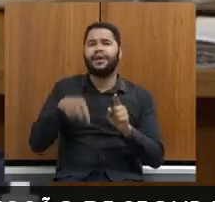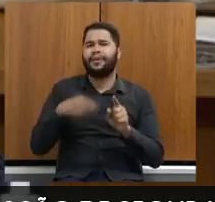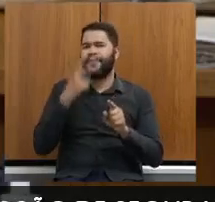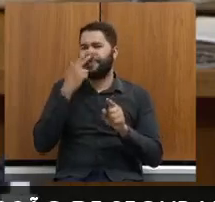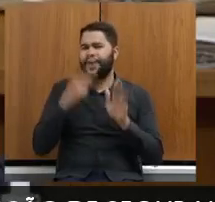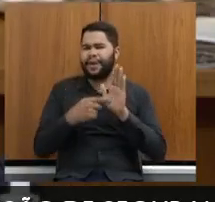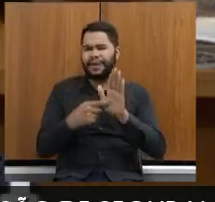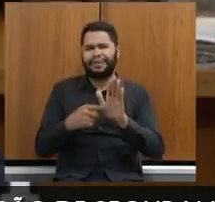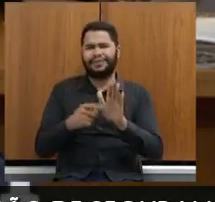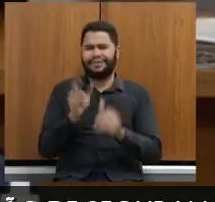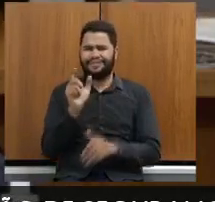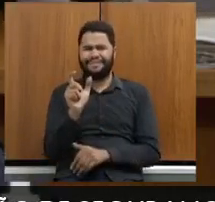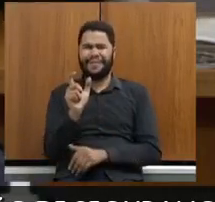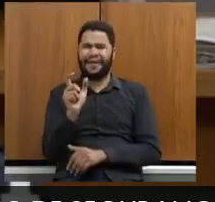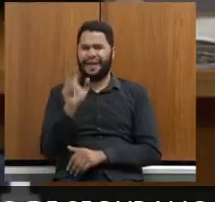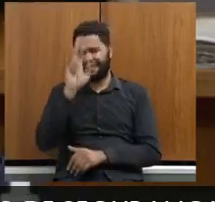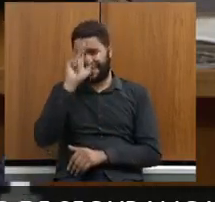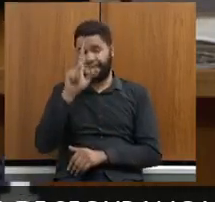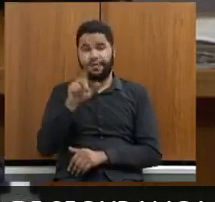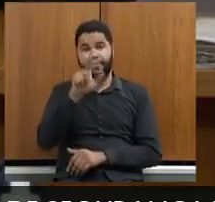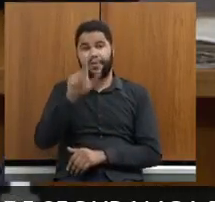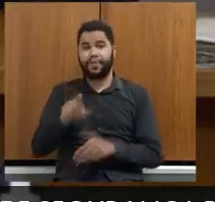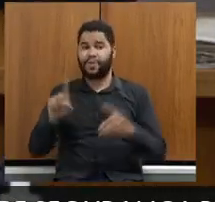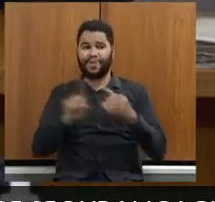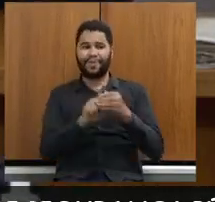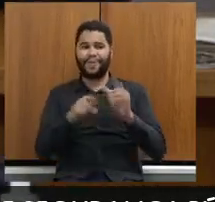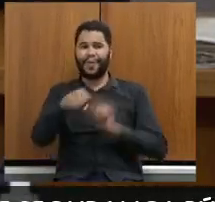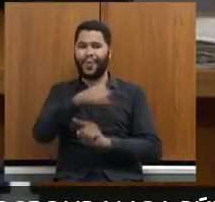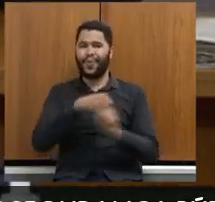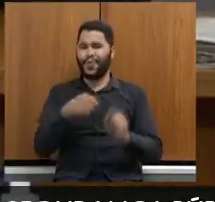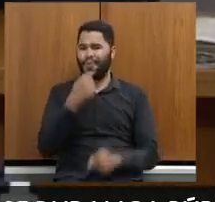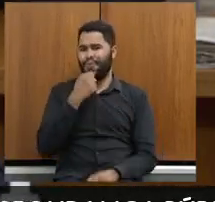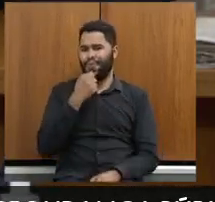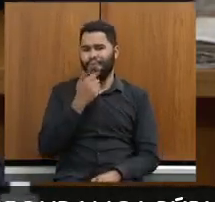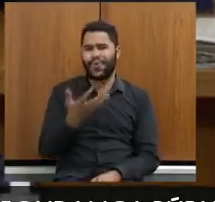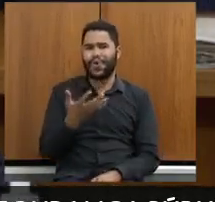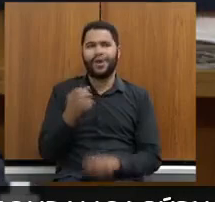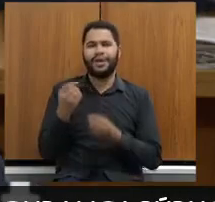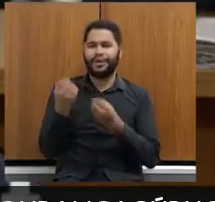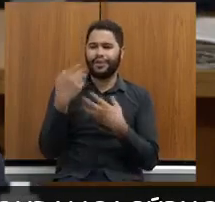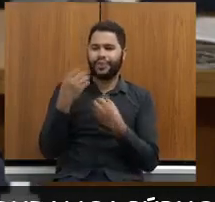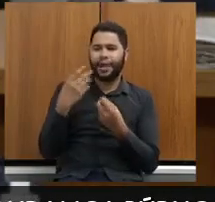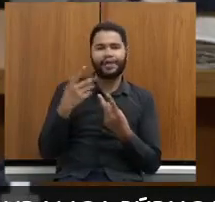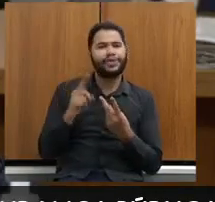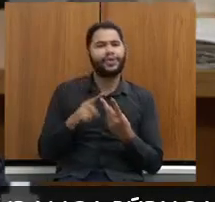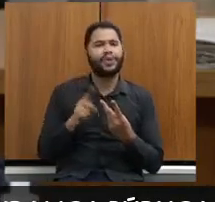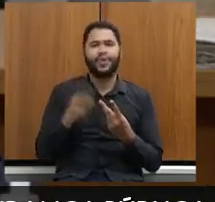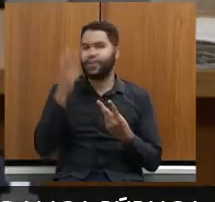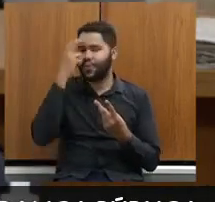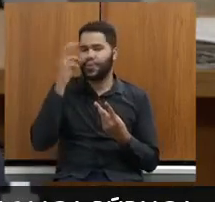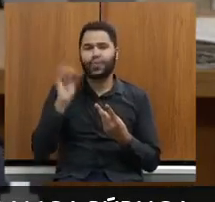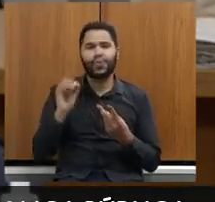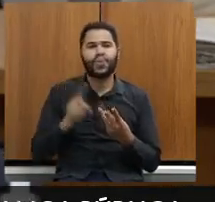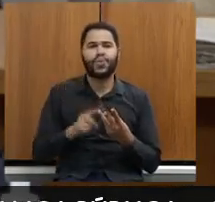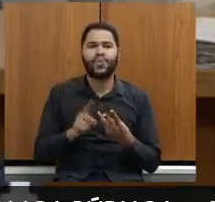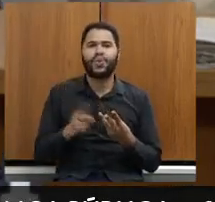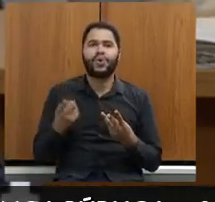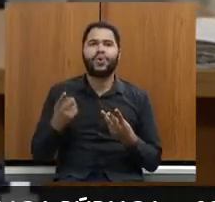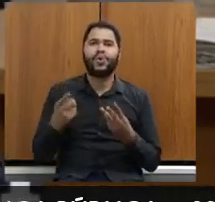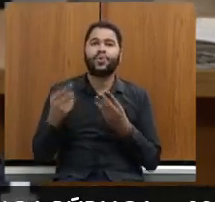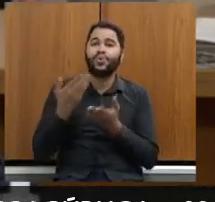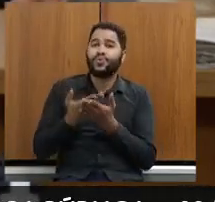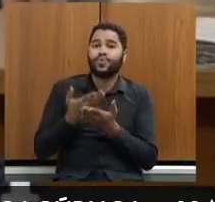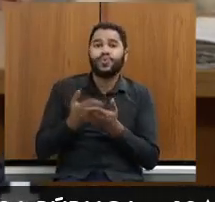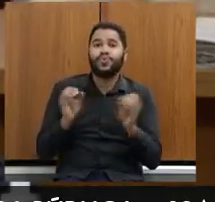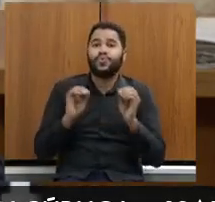expressão pouquinho equivocada de um camarada que nunca foi socializado e nunca teve educação e nunca teve cultura ele nunca teve